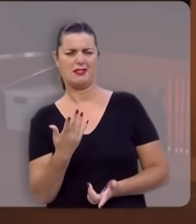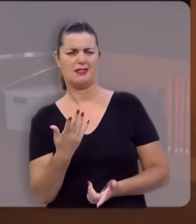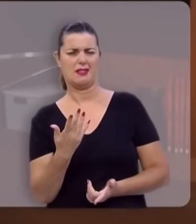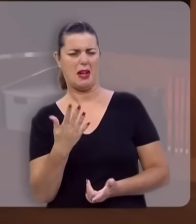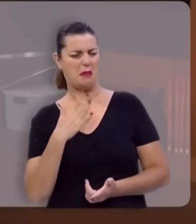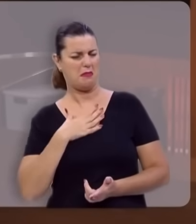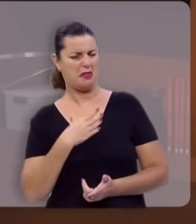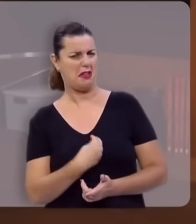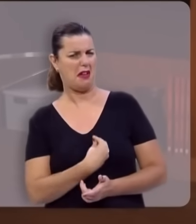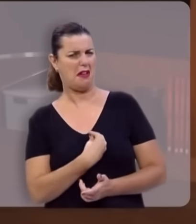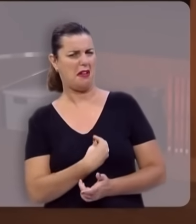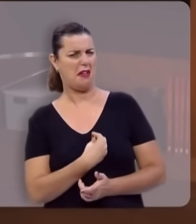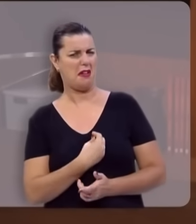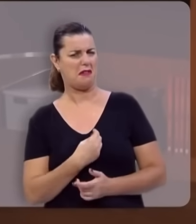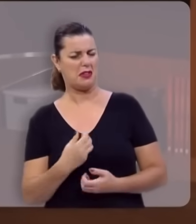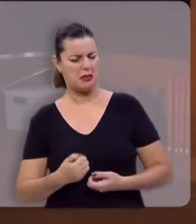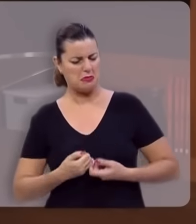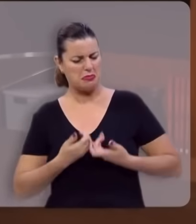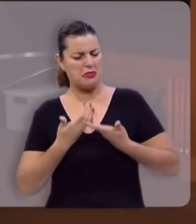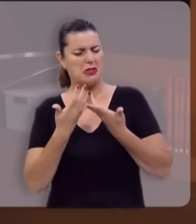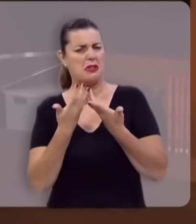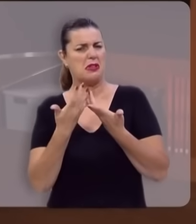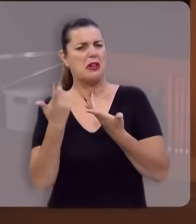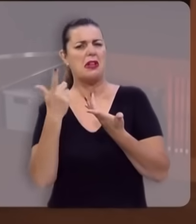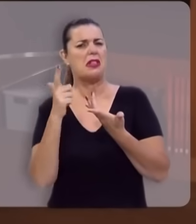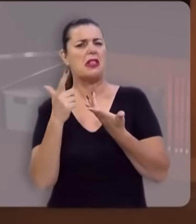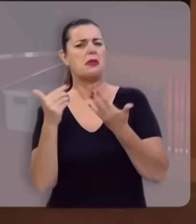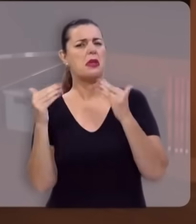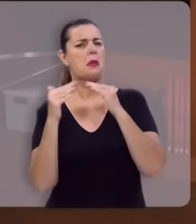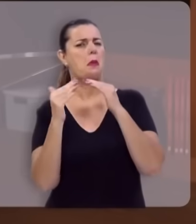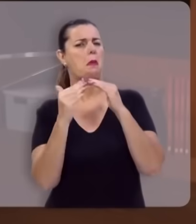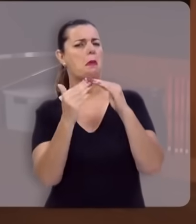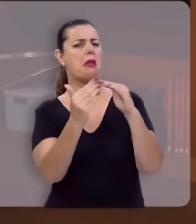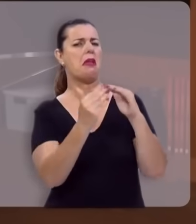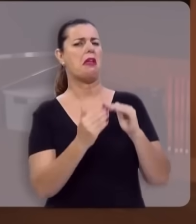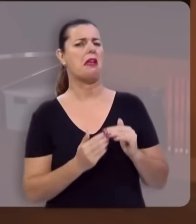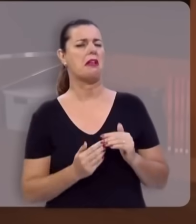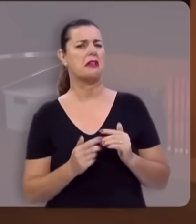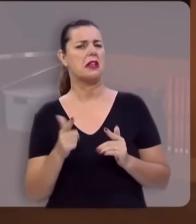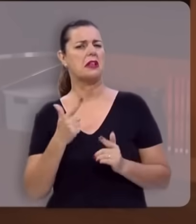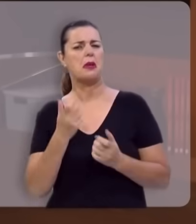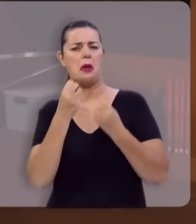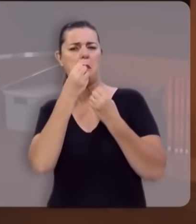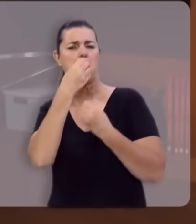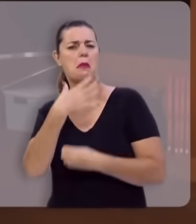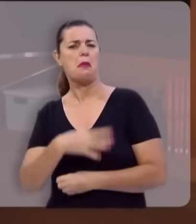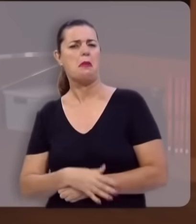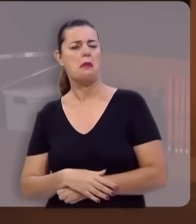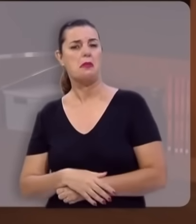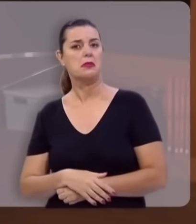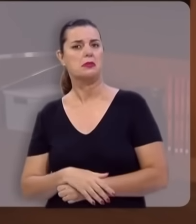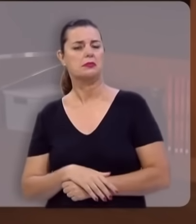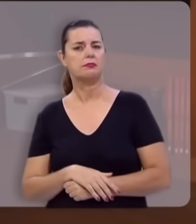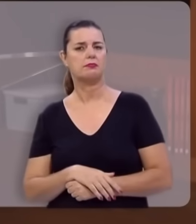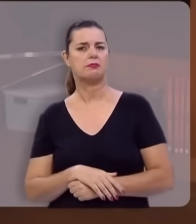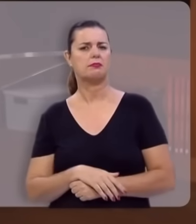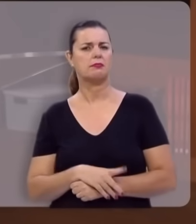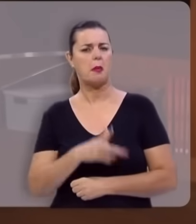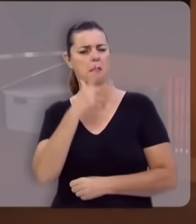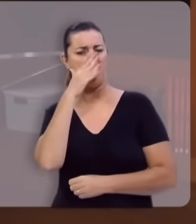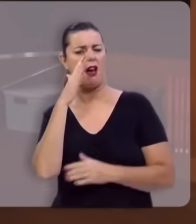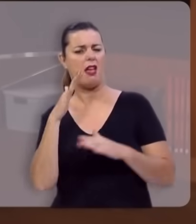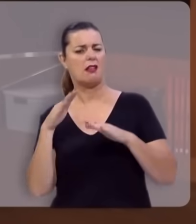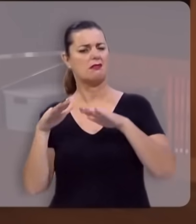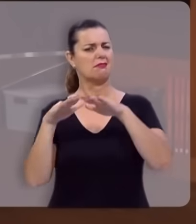a minha vida, se é um poema, está sem rima, está sem sonoridade, está sem